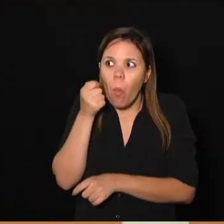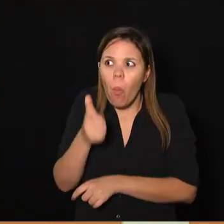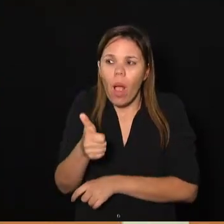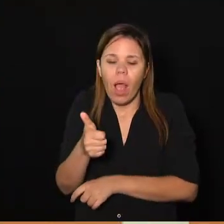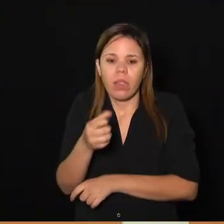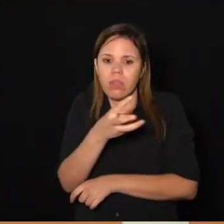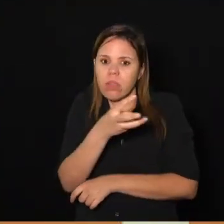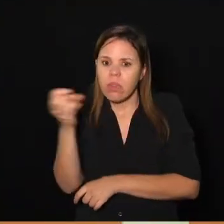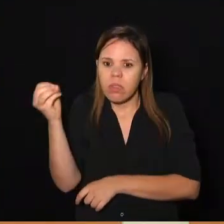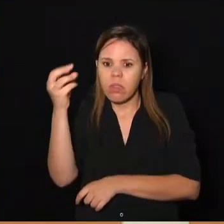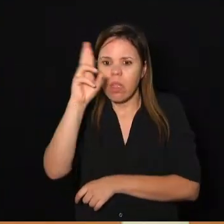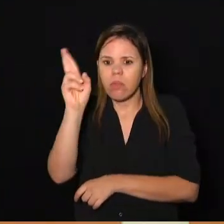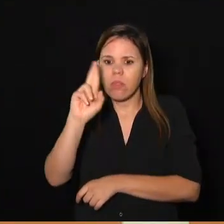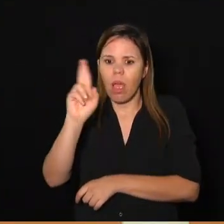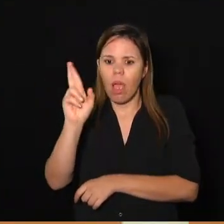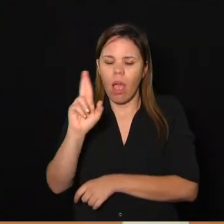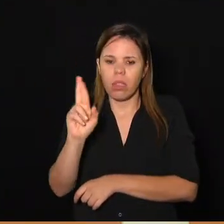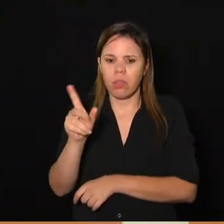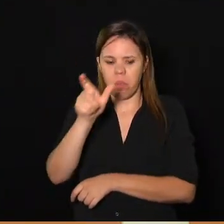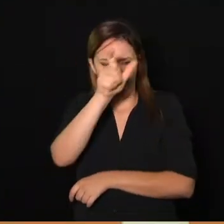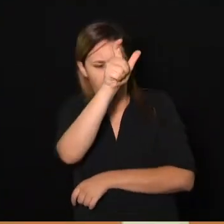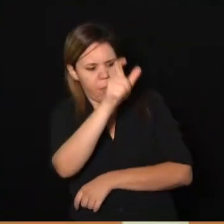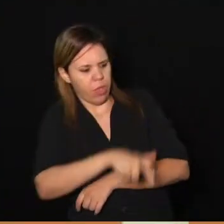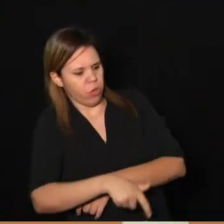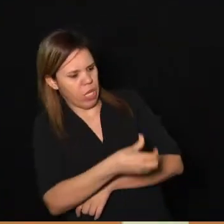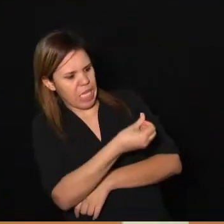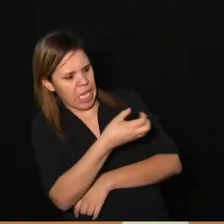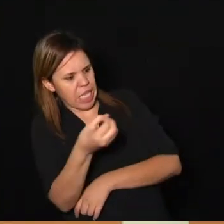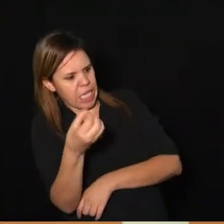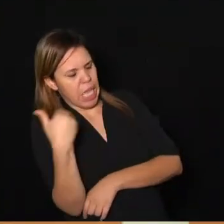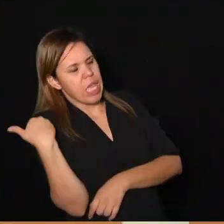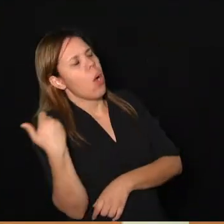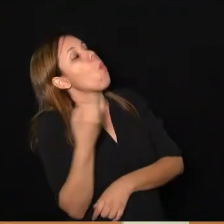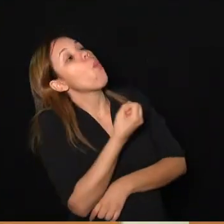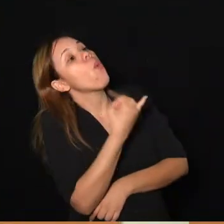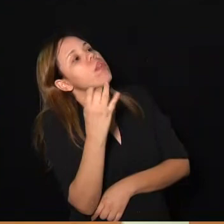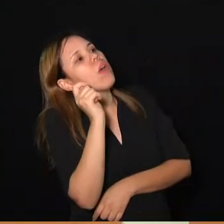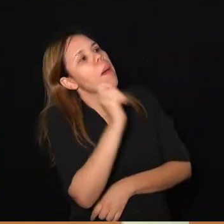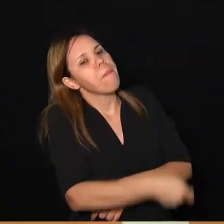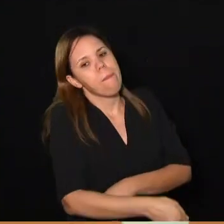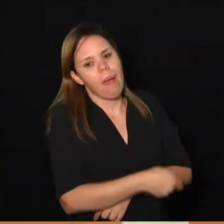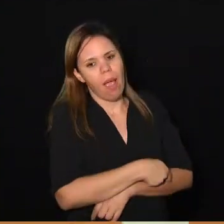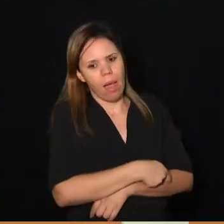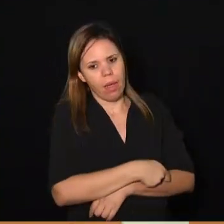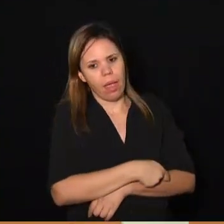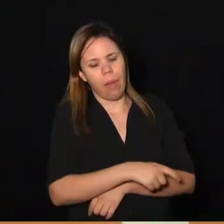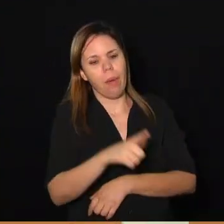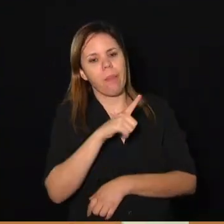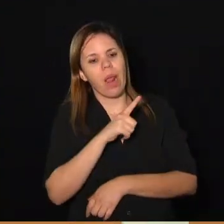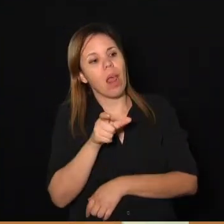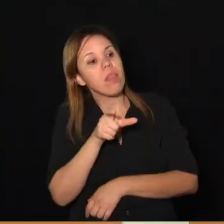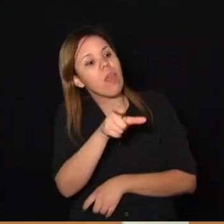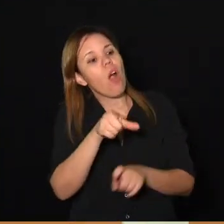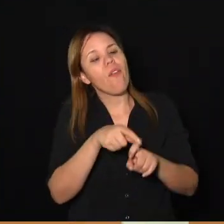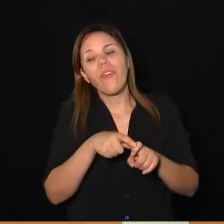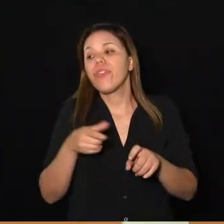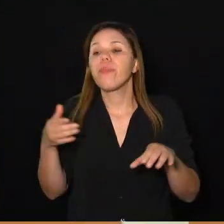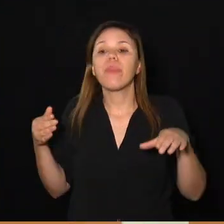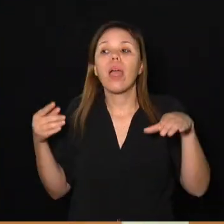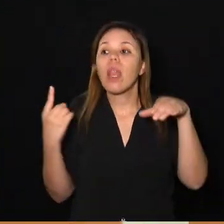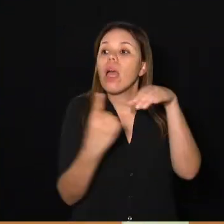uma pessoa de 60 anos quanto será que ela paga para poder ter um convênio para poder passar como